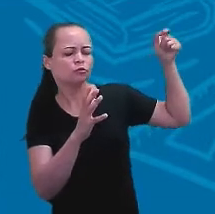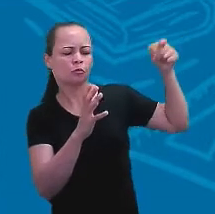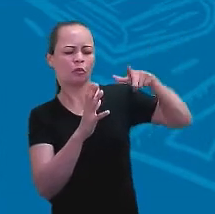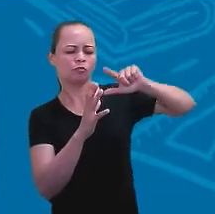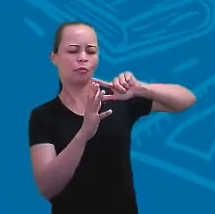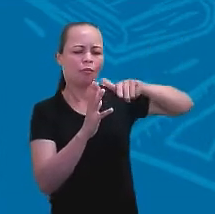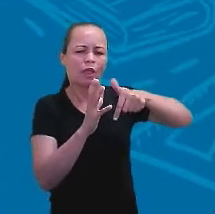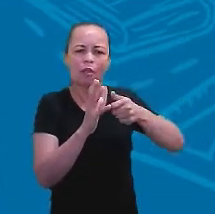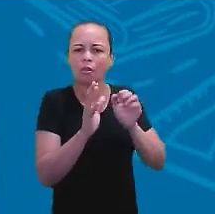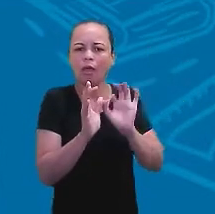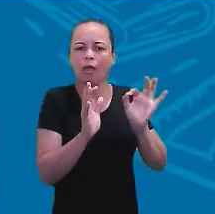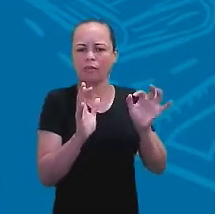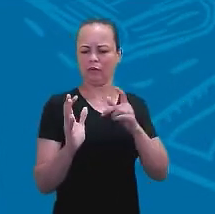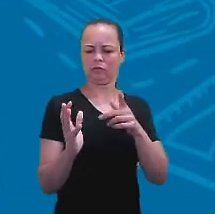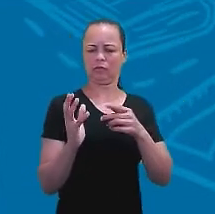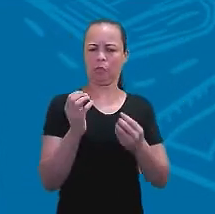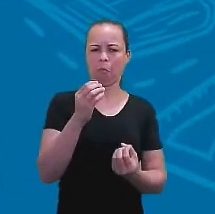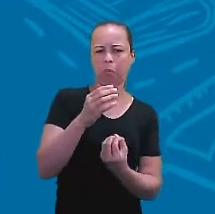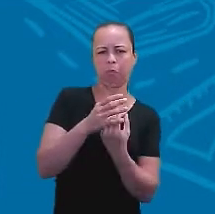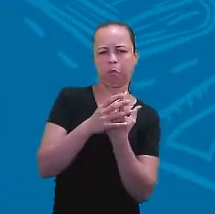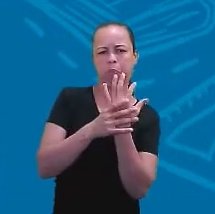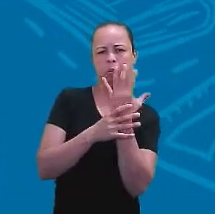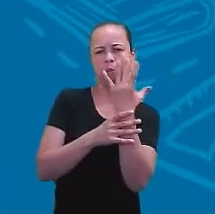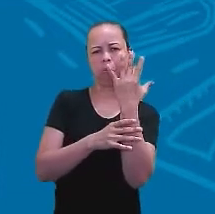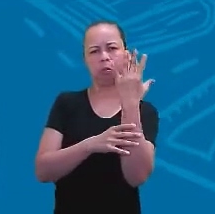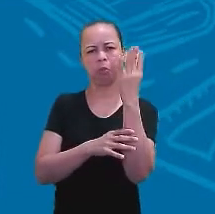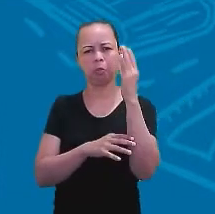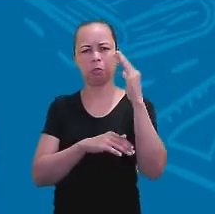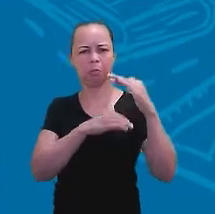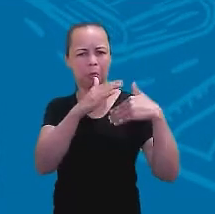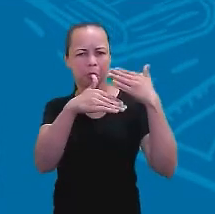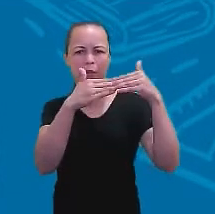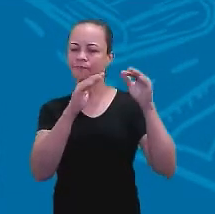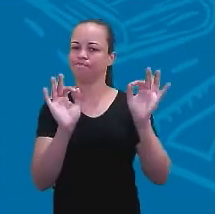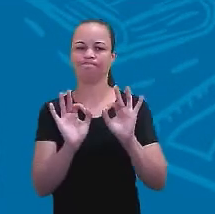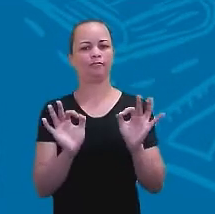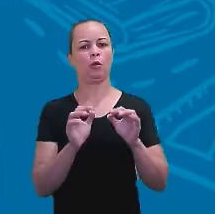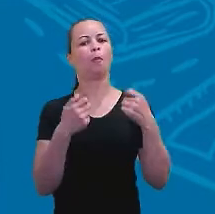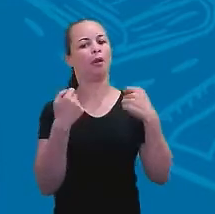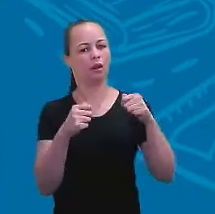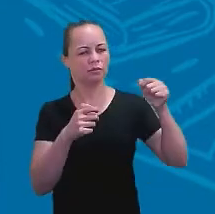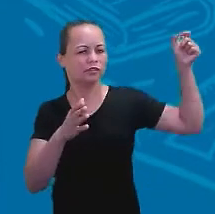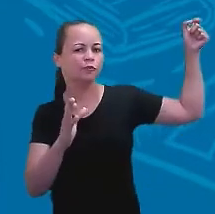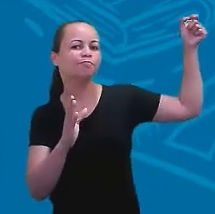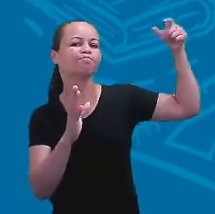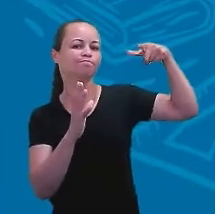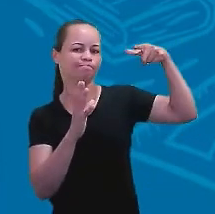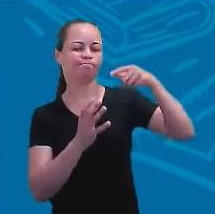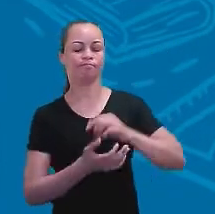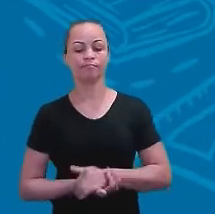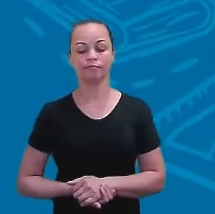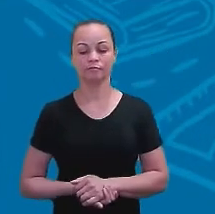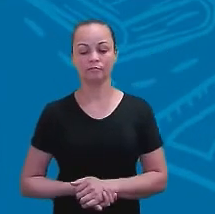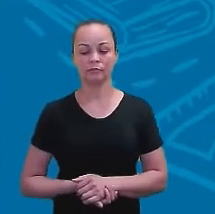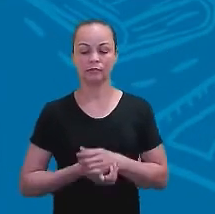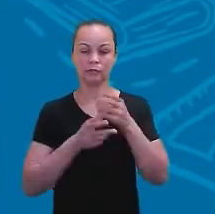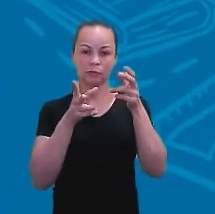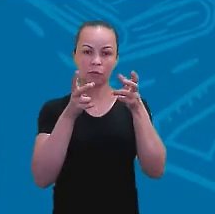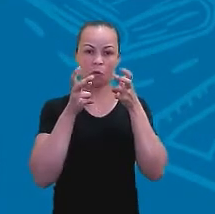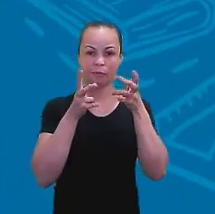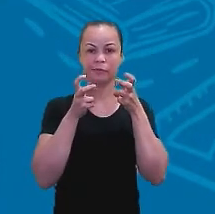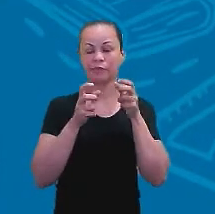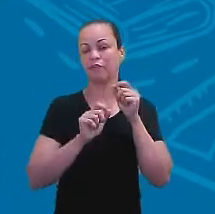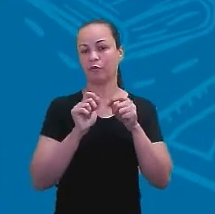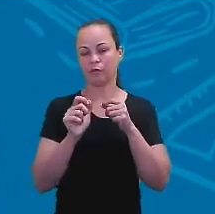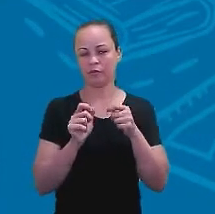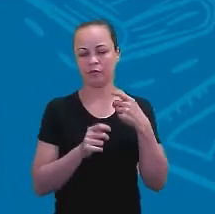solar, as plantas elas não vão conseguir se desenvolver corretamente, tá bem? E aí a gente observa, né, que